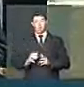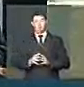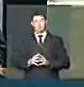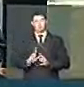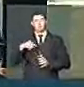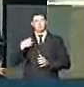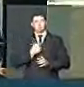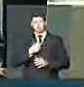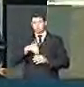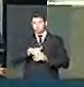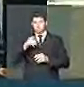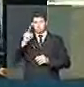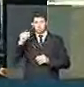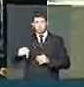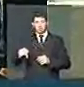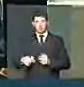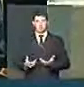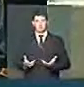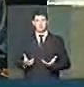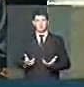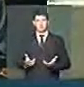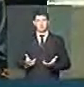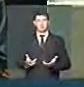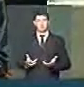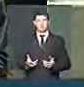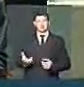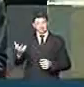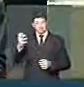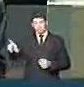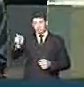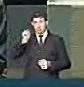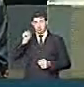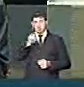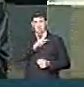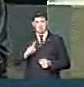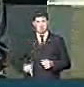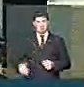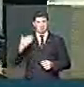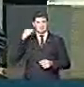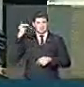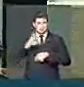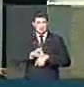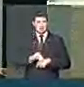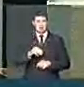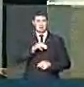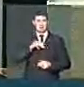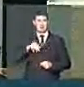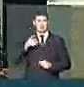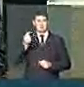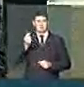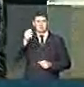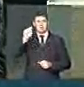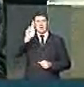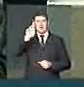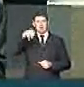Nós não votaríamos numa candidatura que quer nomear para presidente do Banco Central o ministro da Fazenda